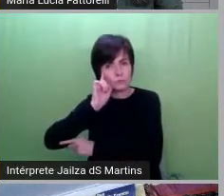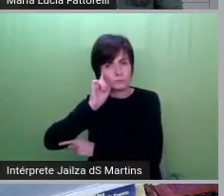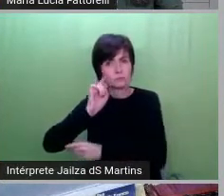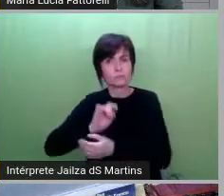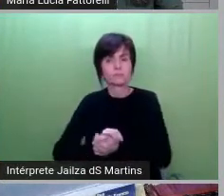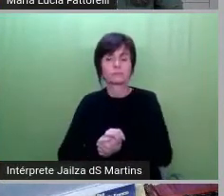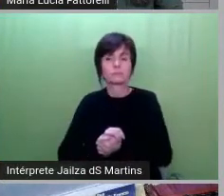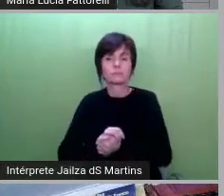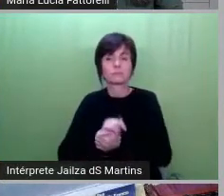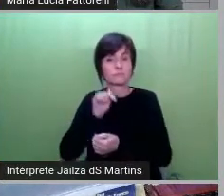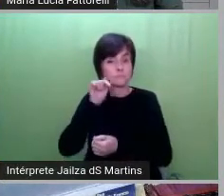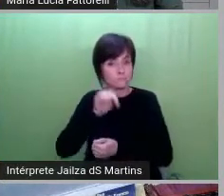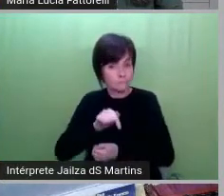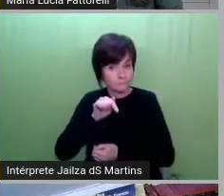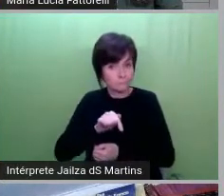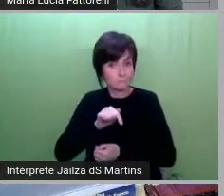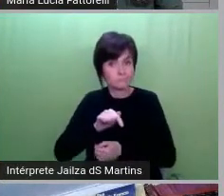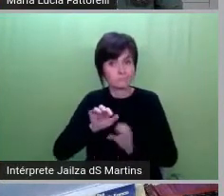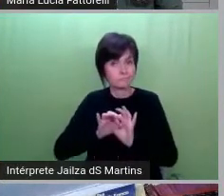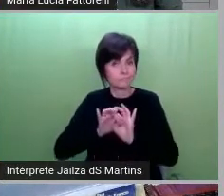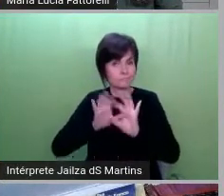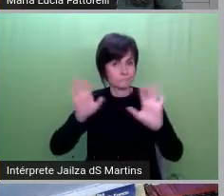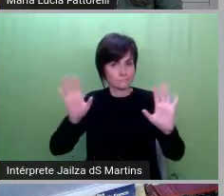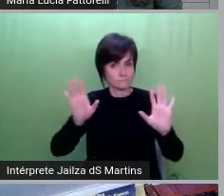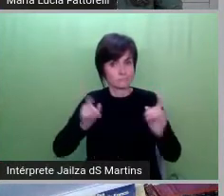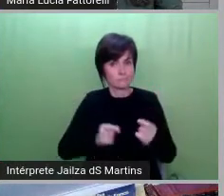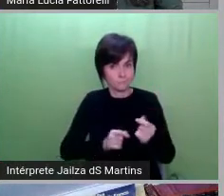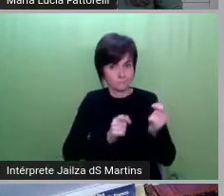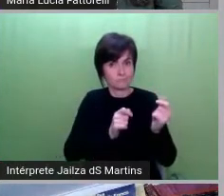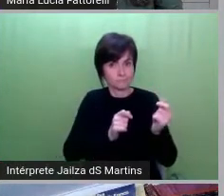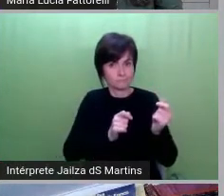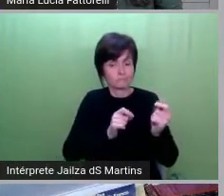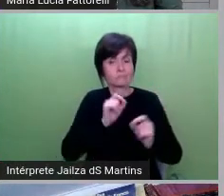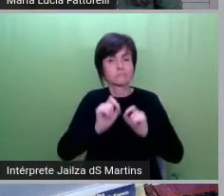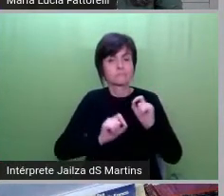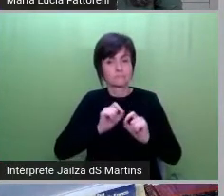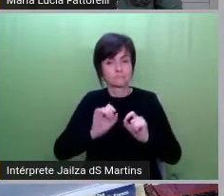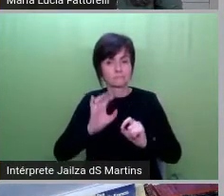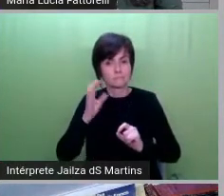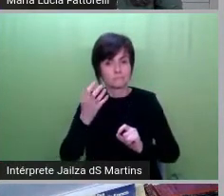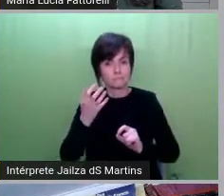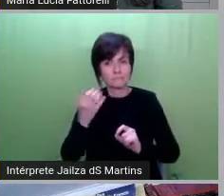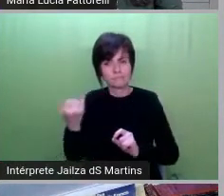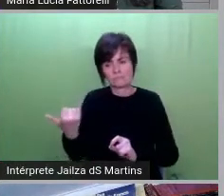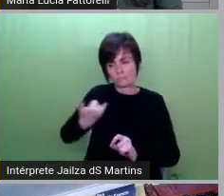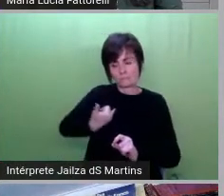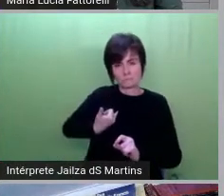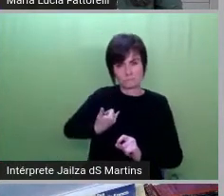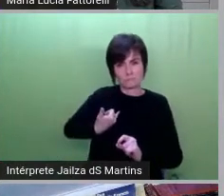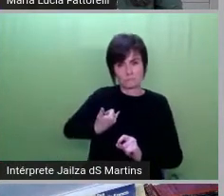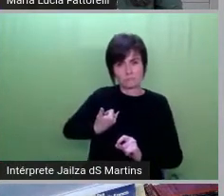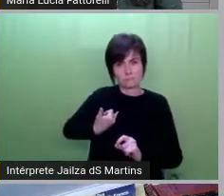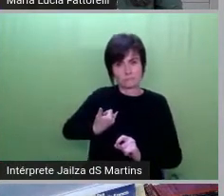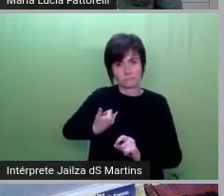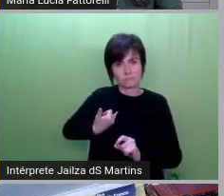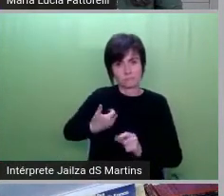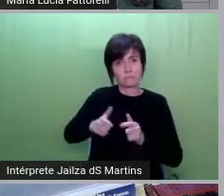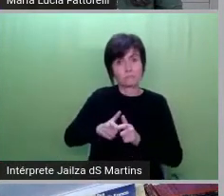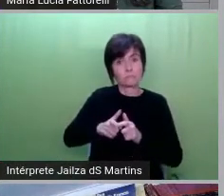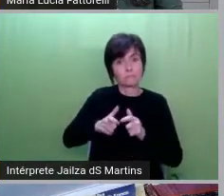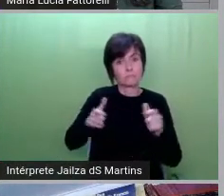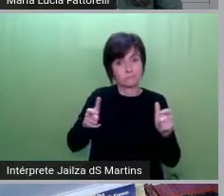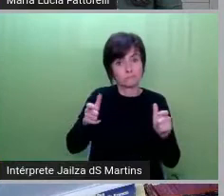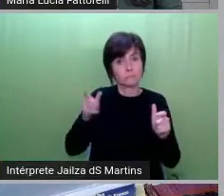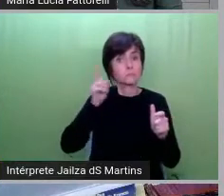E esse mercado aberto, a última informação que eu tenho, o volume diário